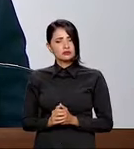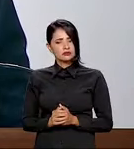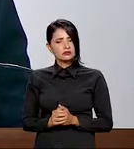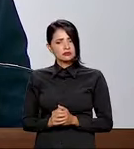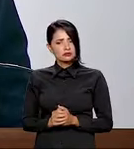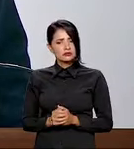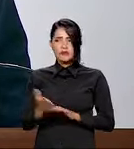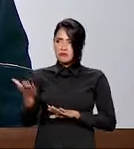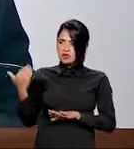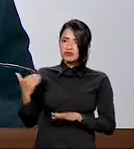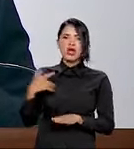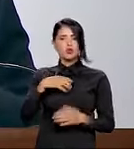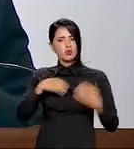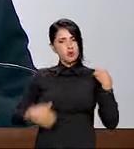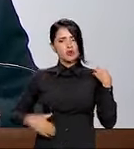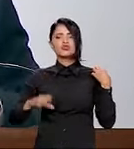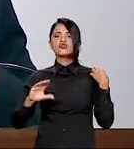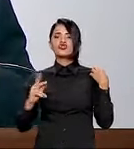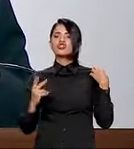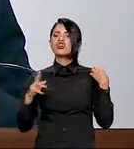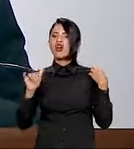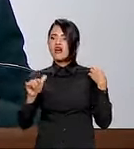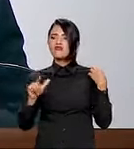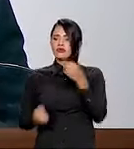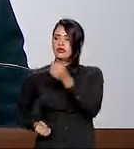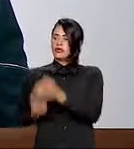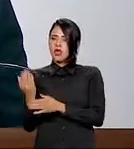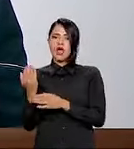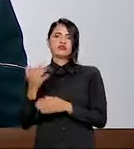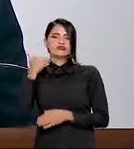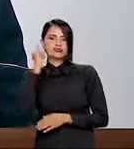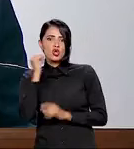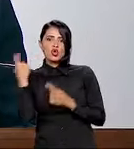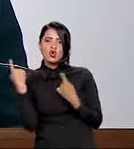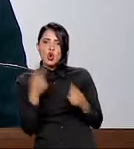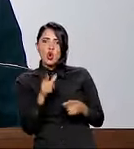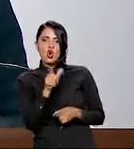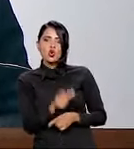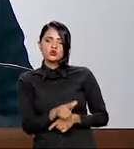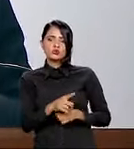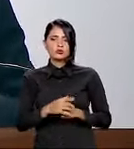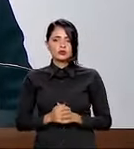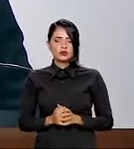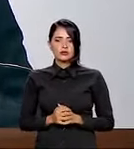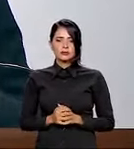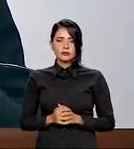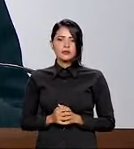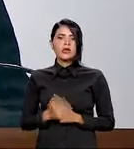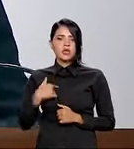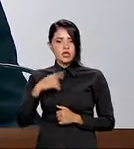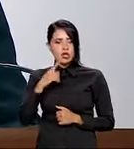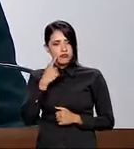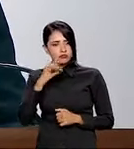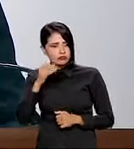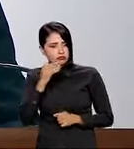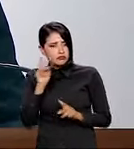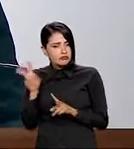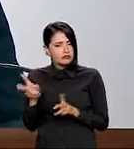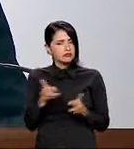desde que o Chávez tomou posse, foi construída uma narrativa contra o Chávez, e eu tive a oportunidade de ver